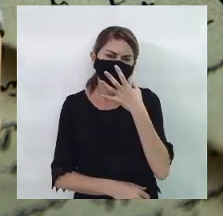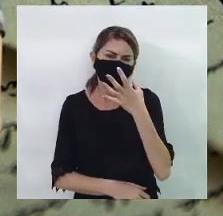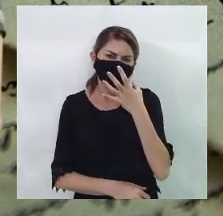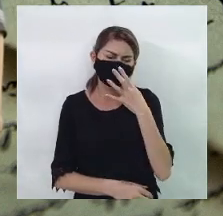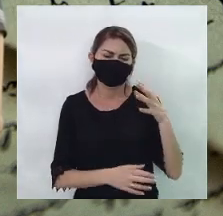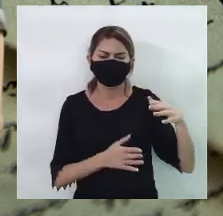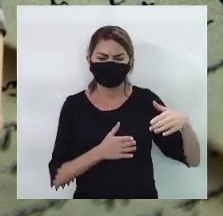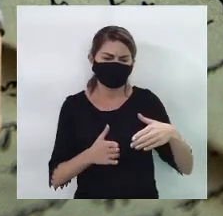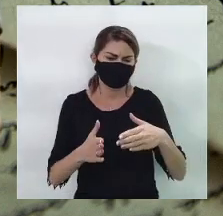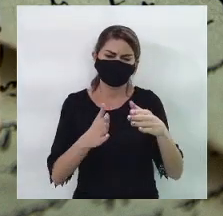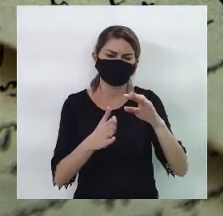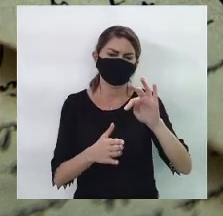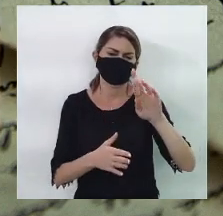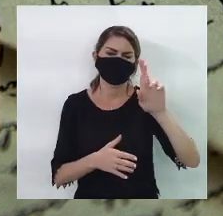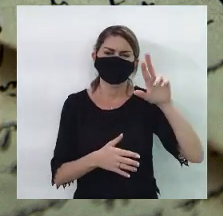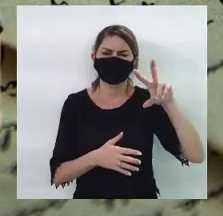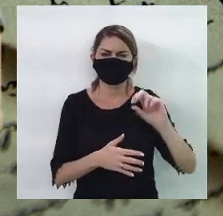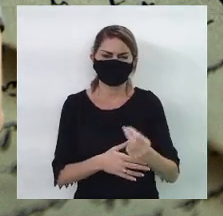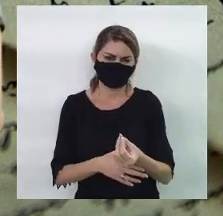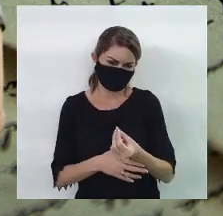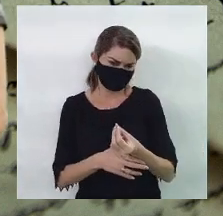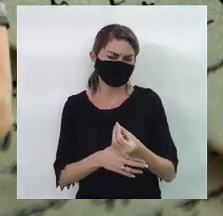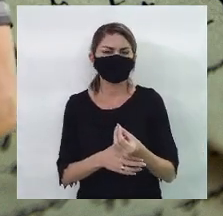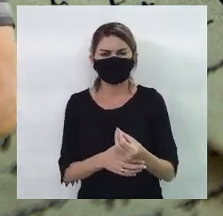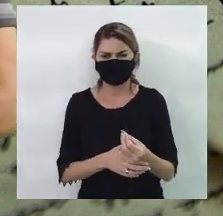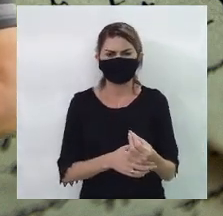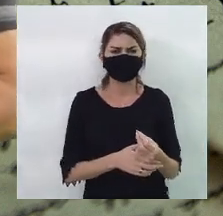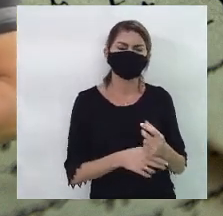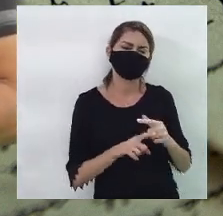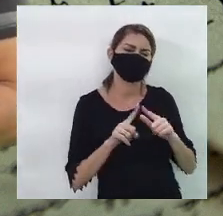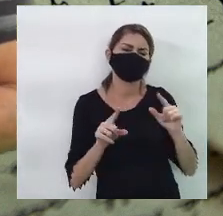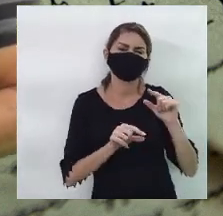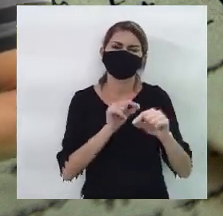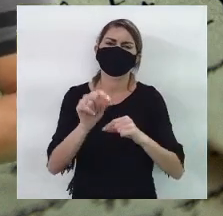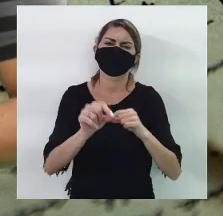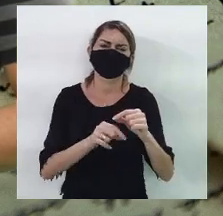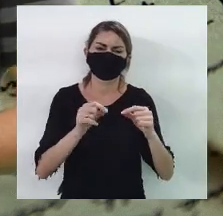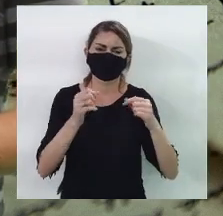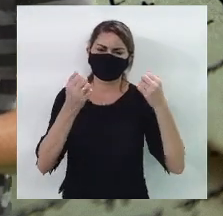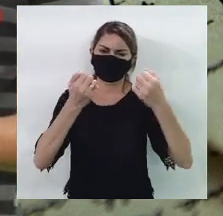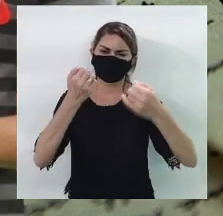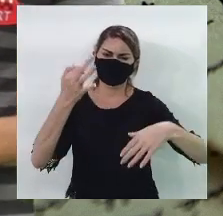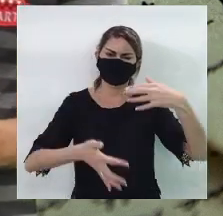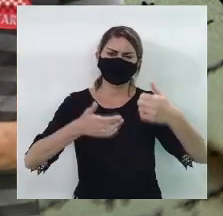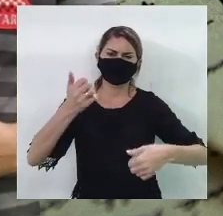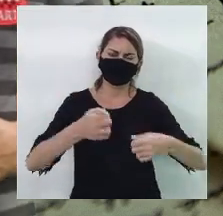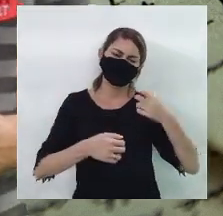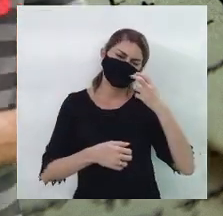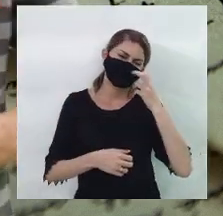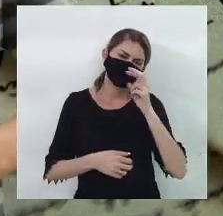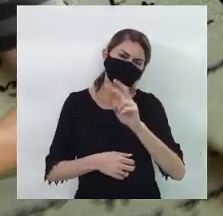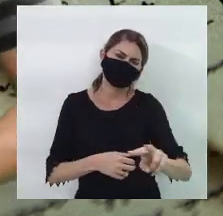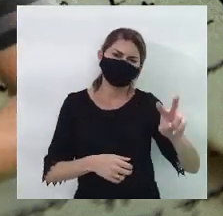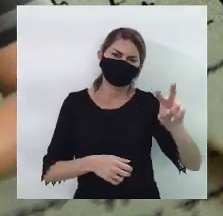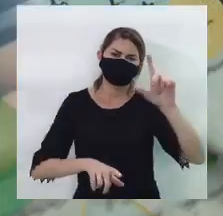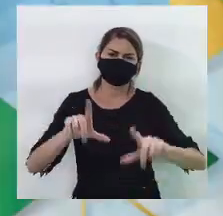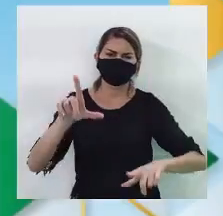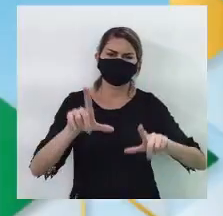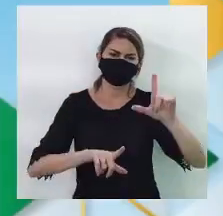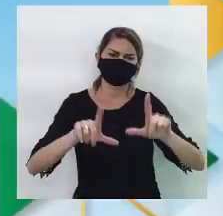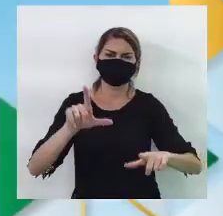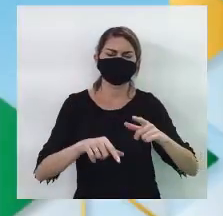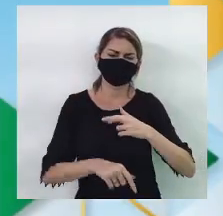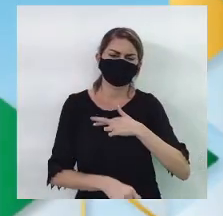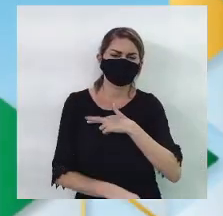rios turvos e vão ouvir falar dos rios turvos. Mas do que trata esses rios turvos? Na tela aí você